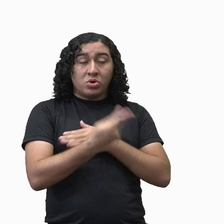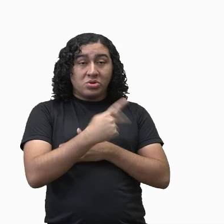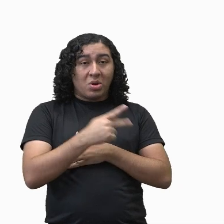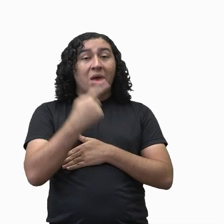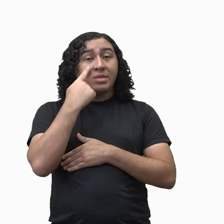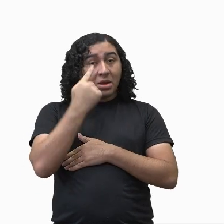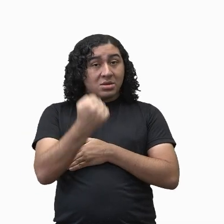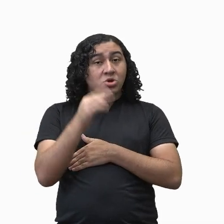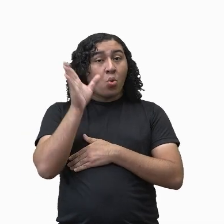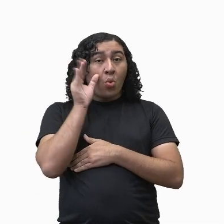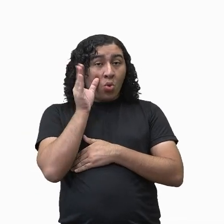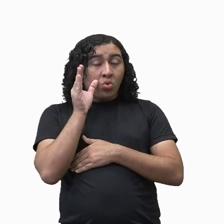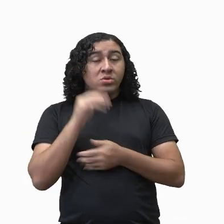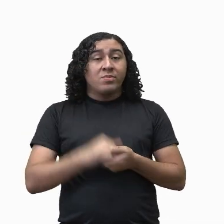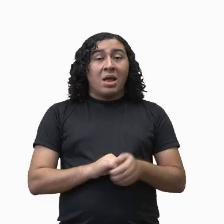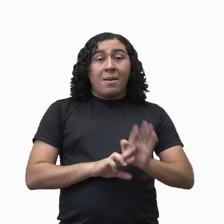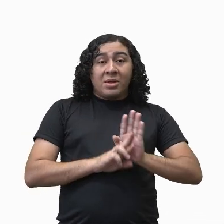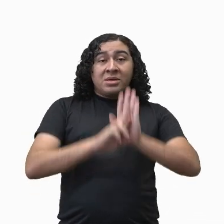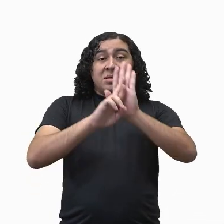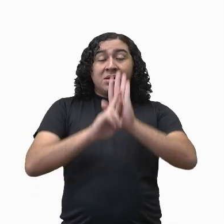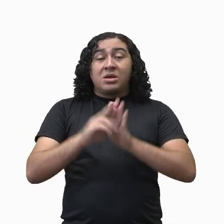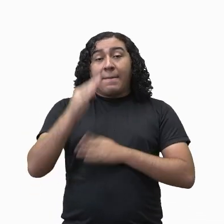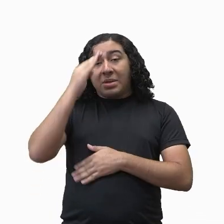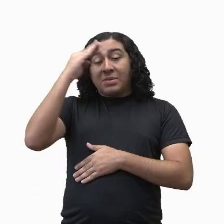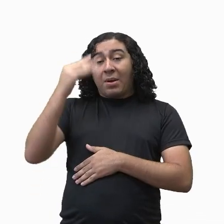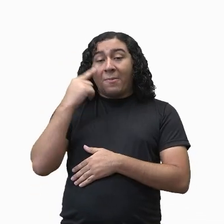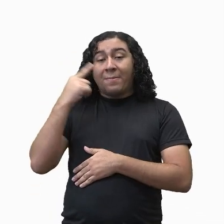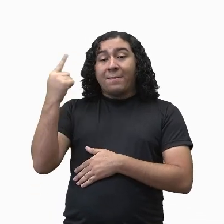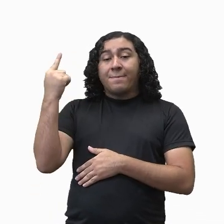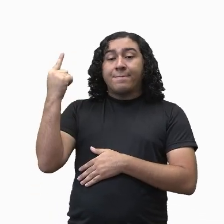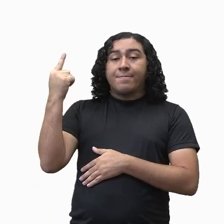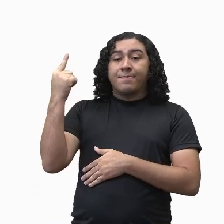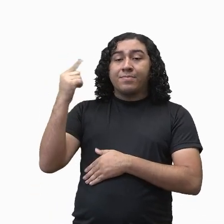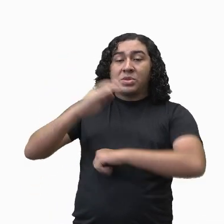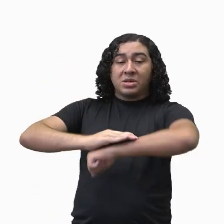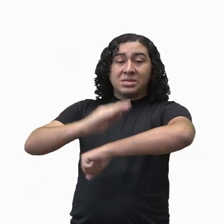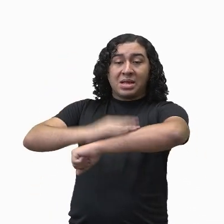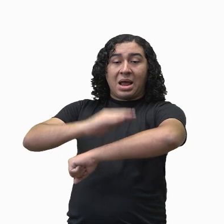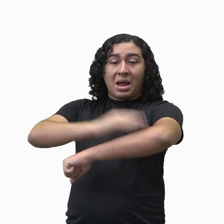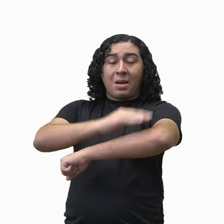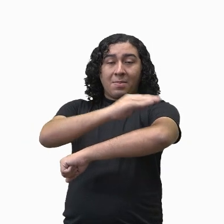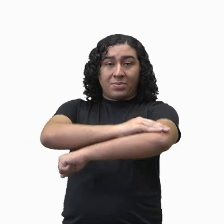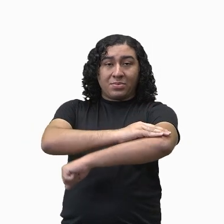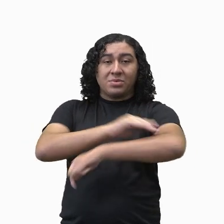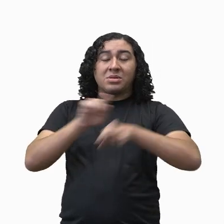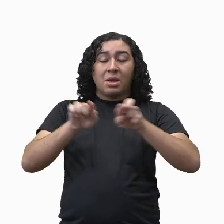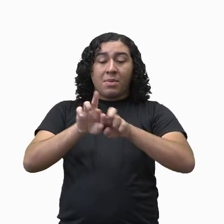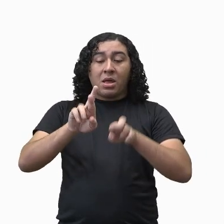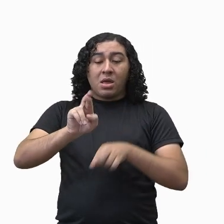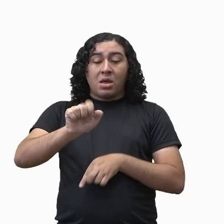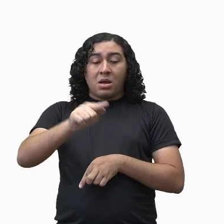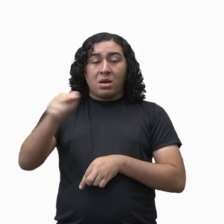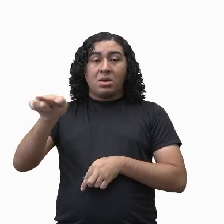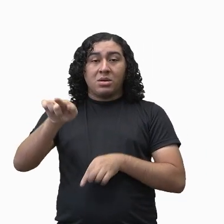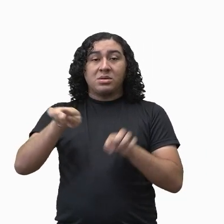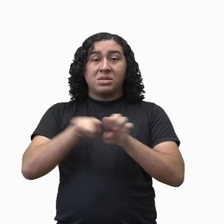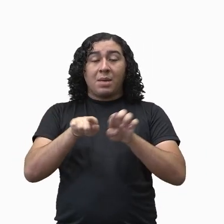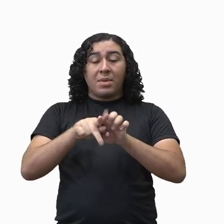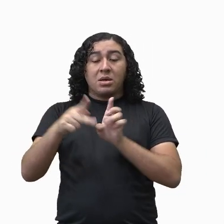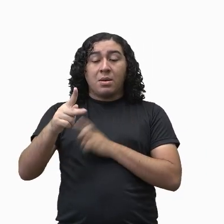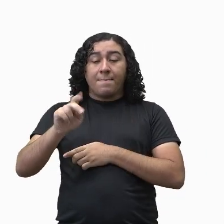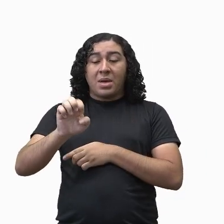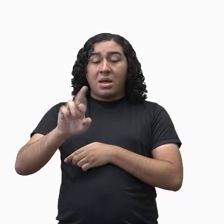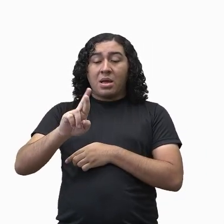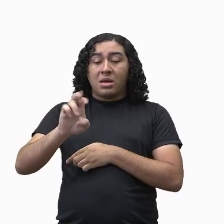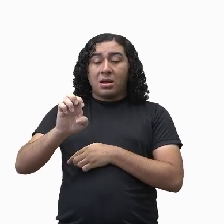como representante, aí na imagem, como vocês podem ver, os sapos, as rãs e as pererecas.